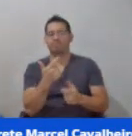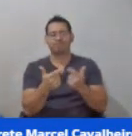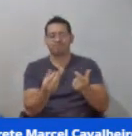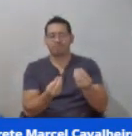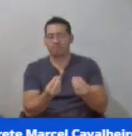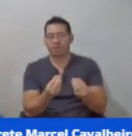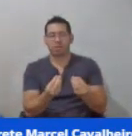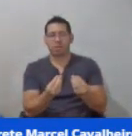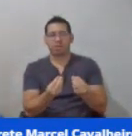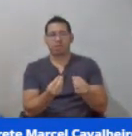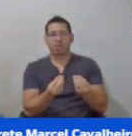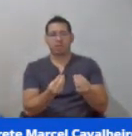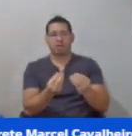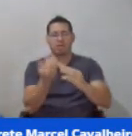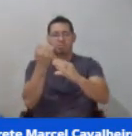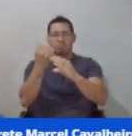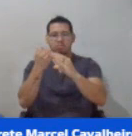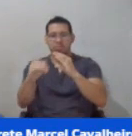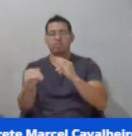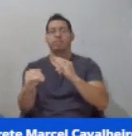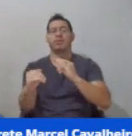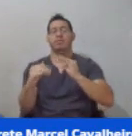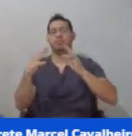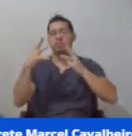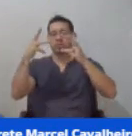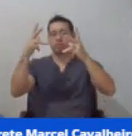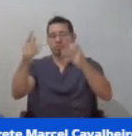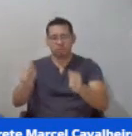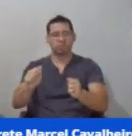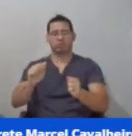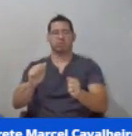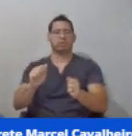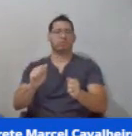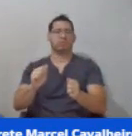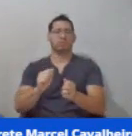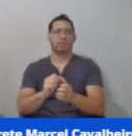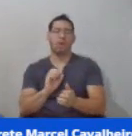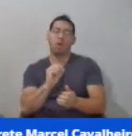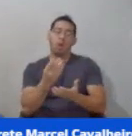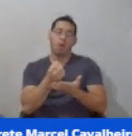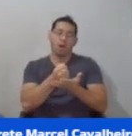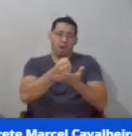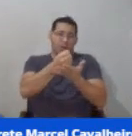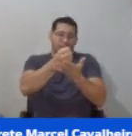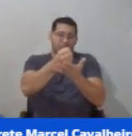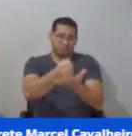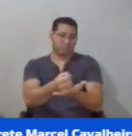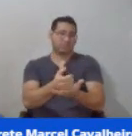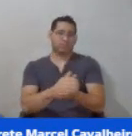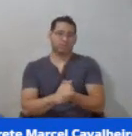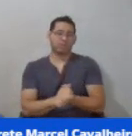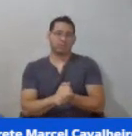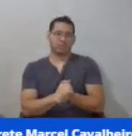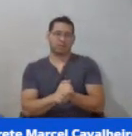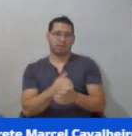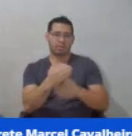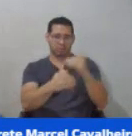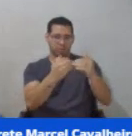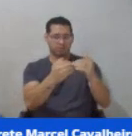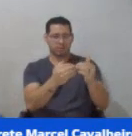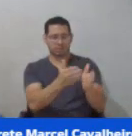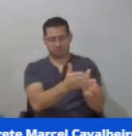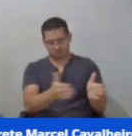as habilidades prévias condicionantes ou favorecedoras para o desenvolvimento das que se decorrem,